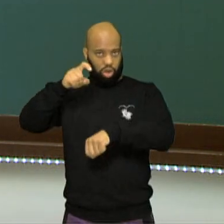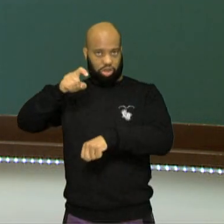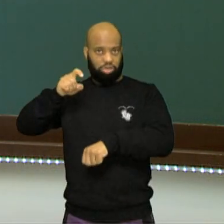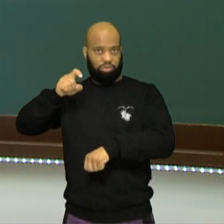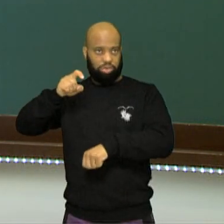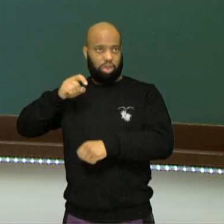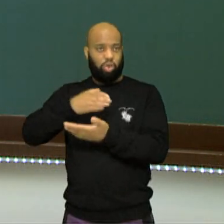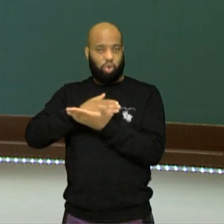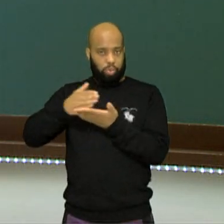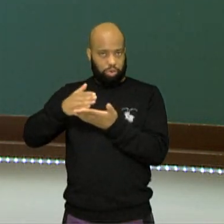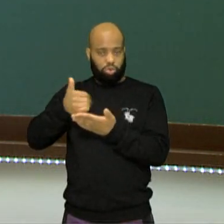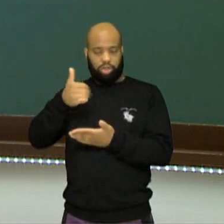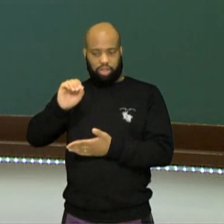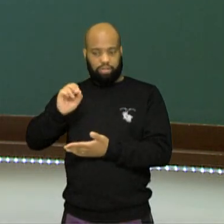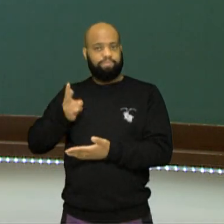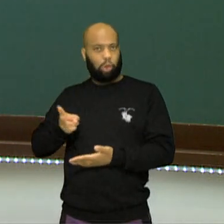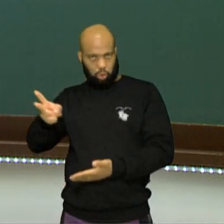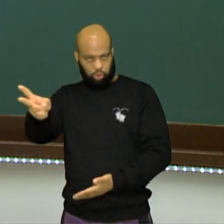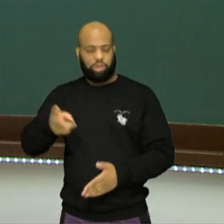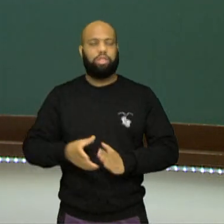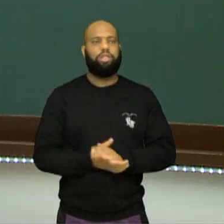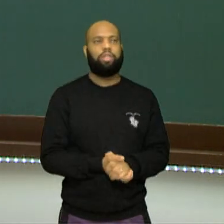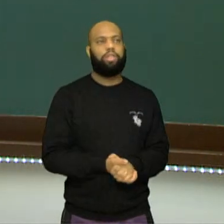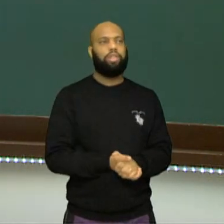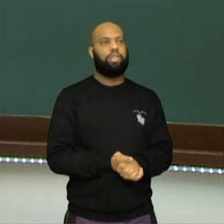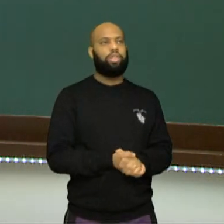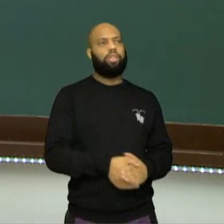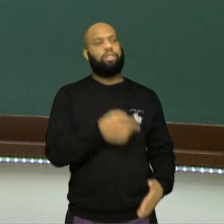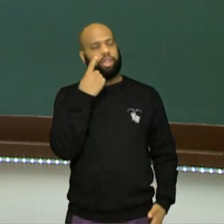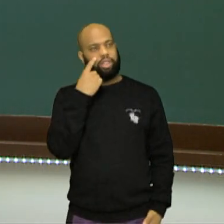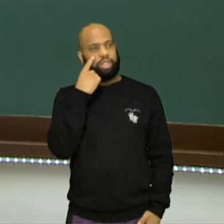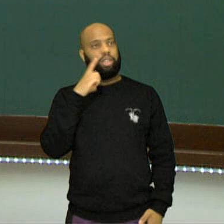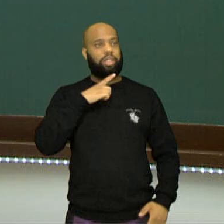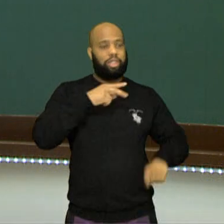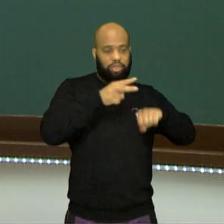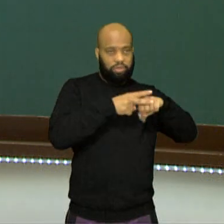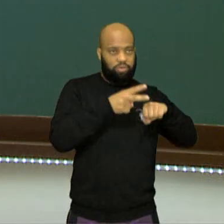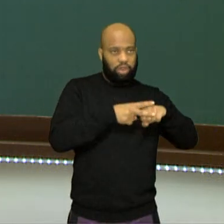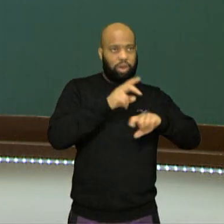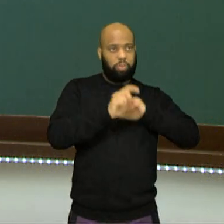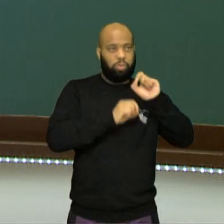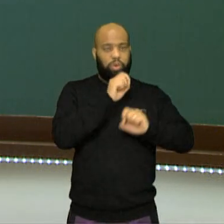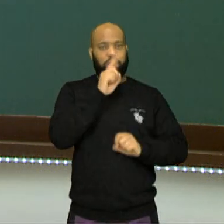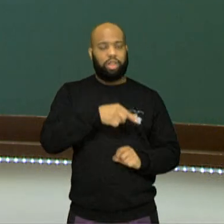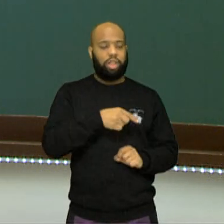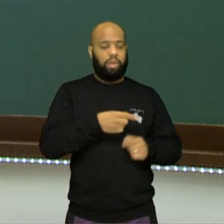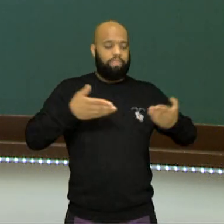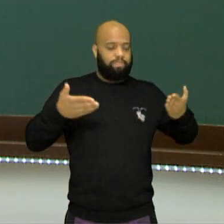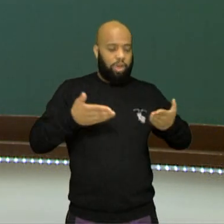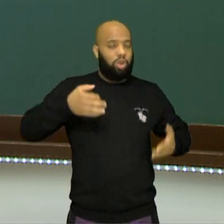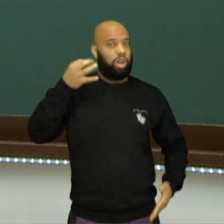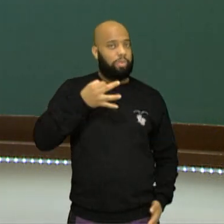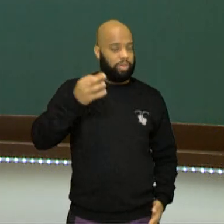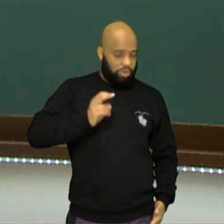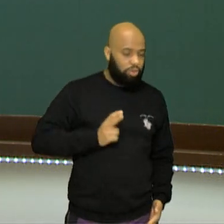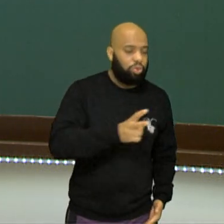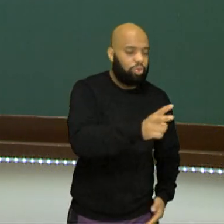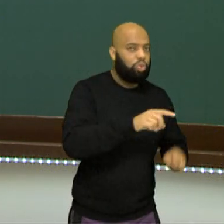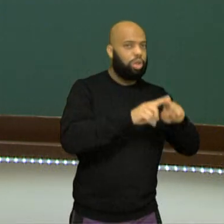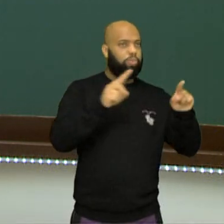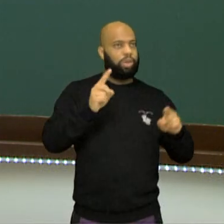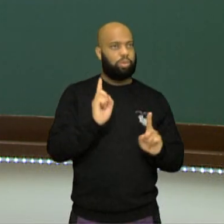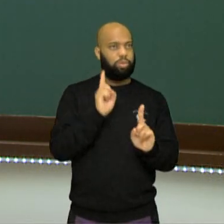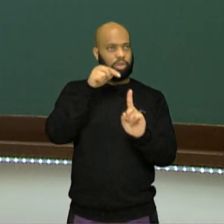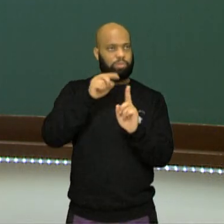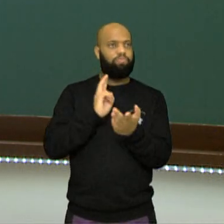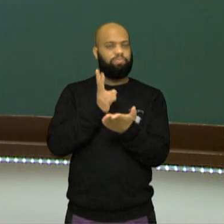10 horas e continua até agora, tá bom? Aqui, os verbos eles estão no presente perfeito contínuo, tá? Mas a ideia ela se mantém,